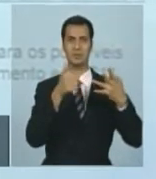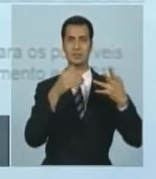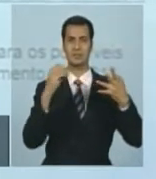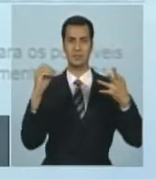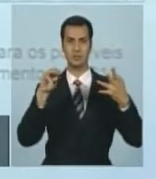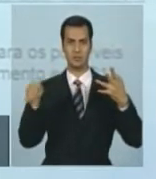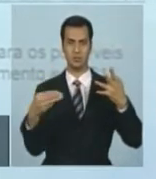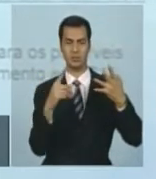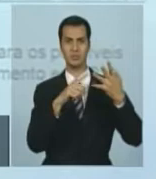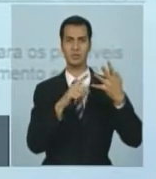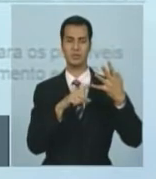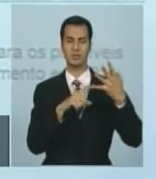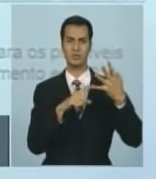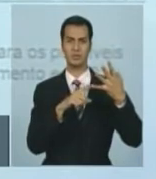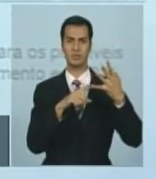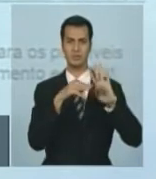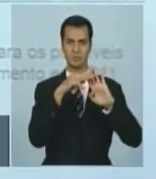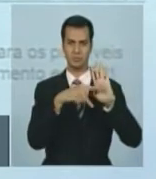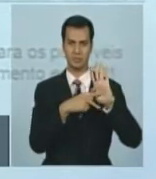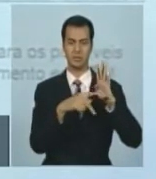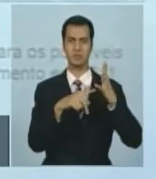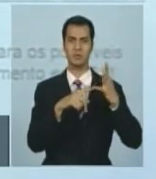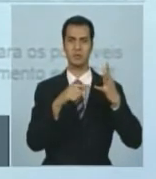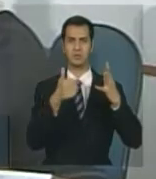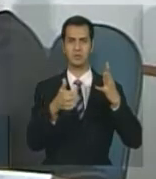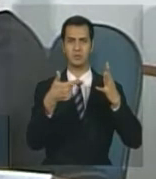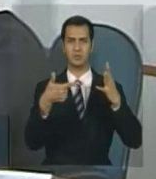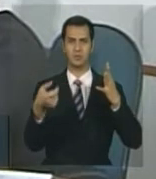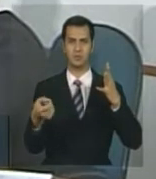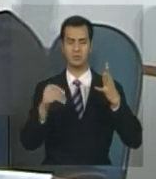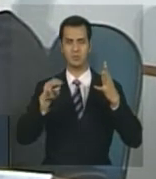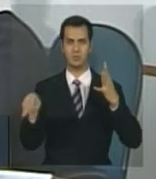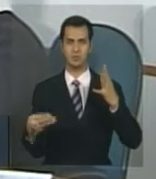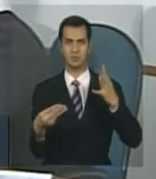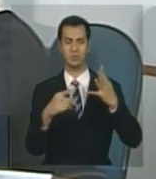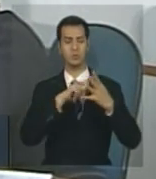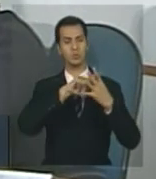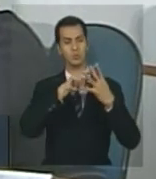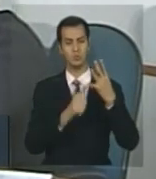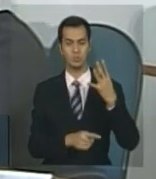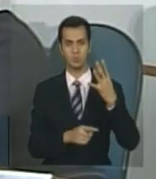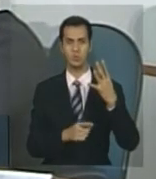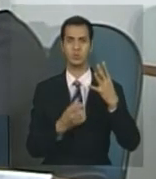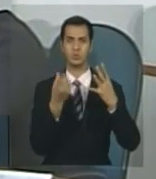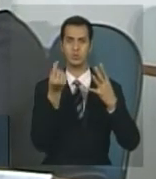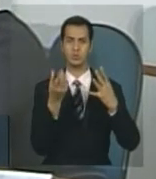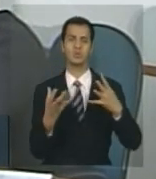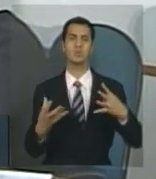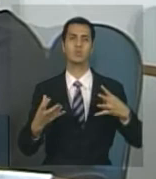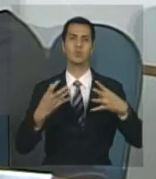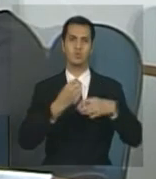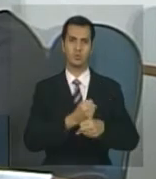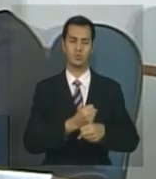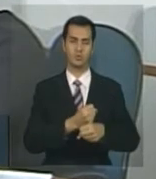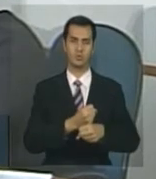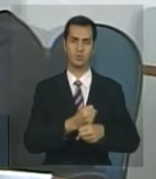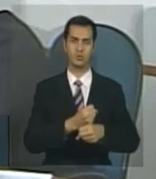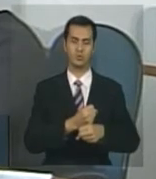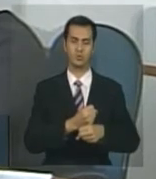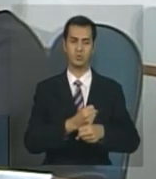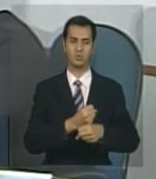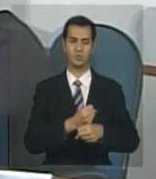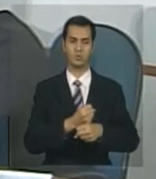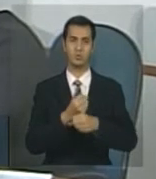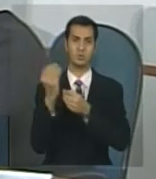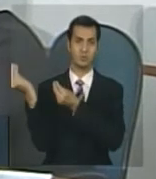milhões e na segunda 120 milhões. Então, o total de recursos que a gente recebeu